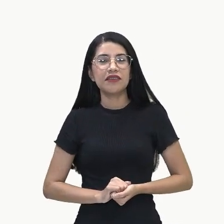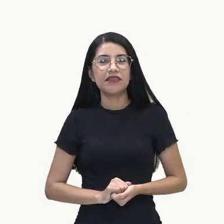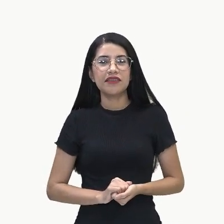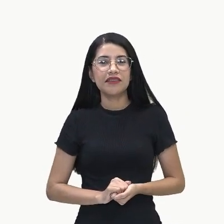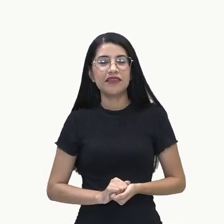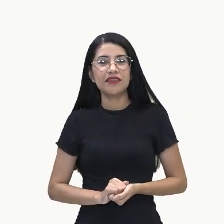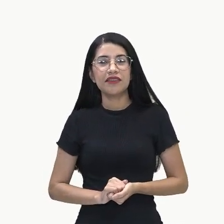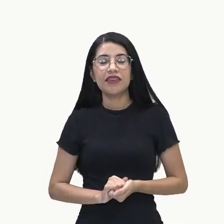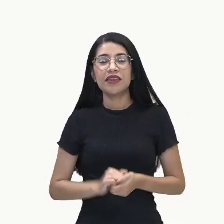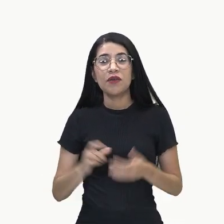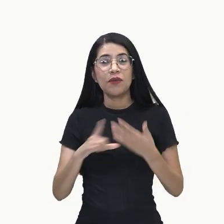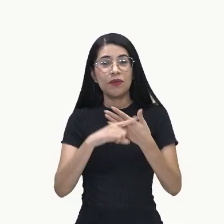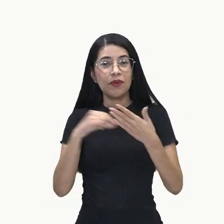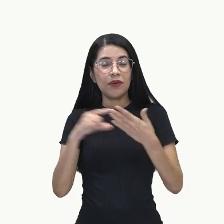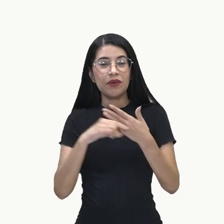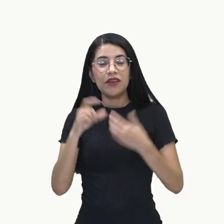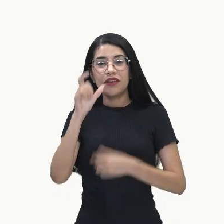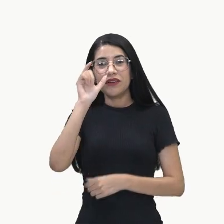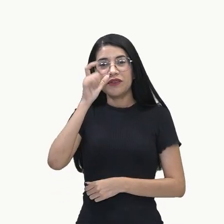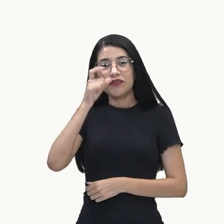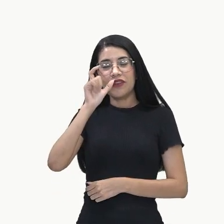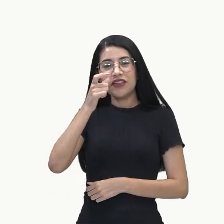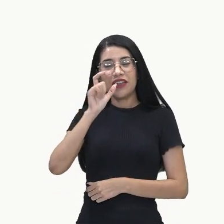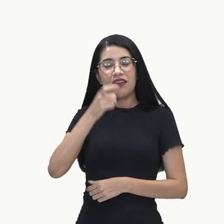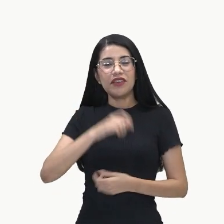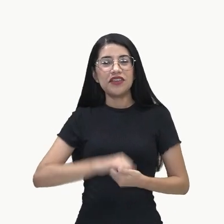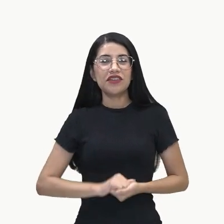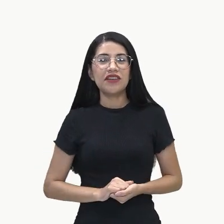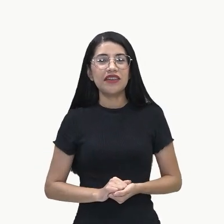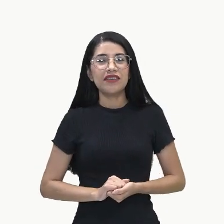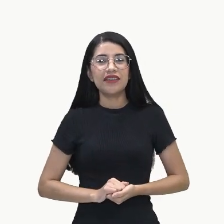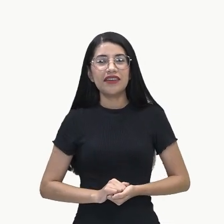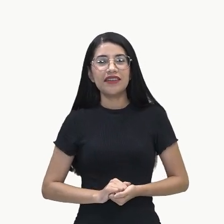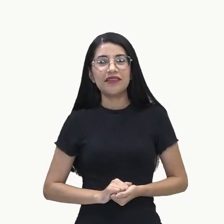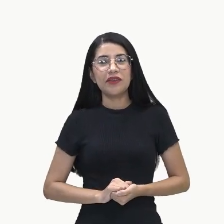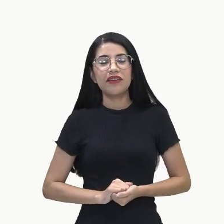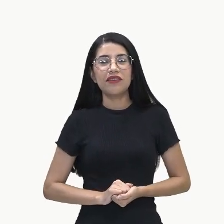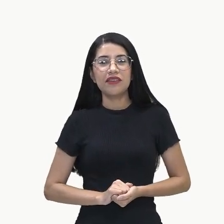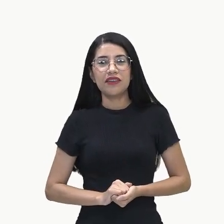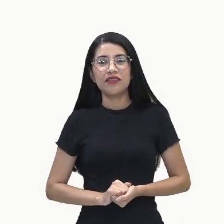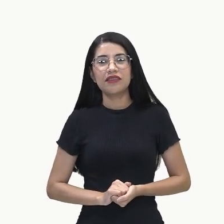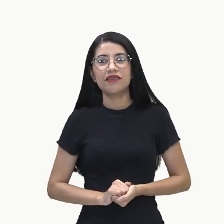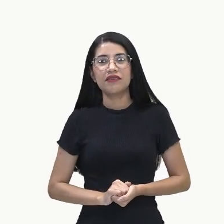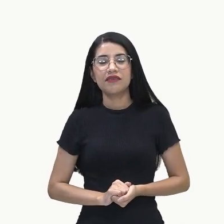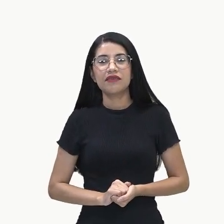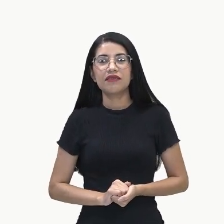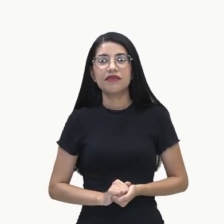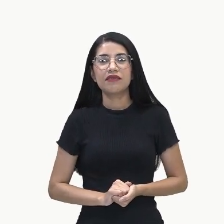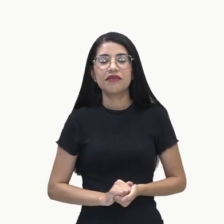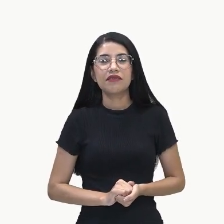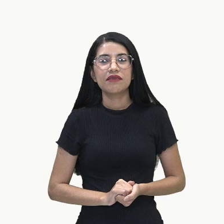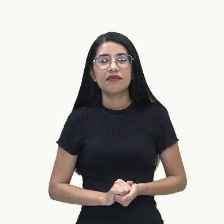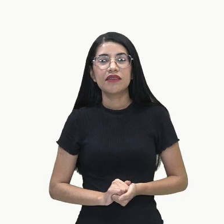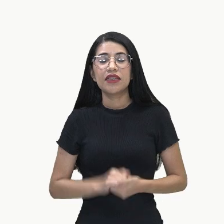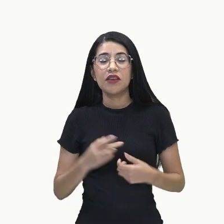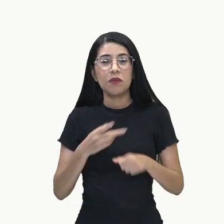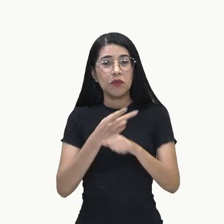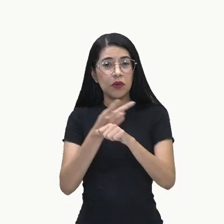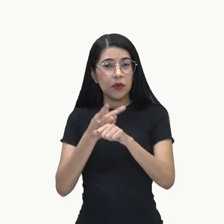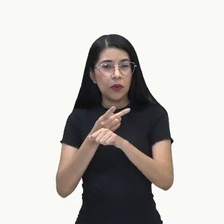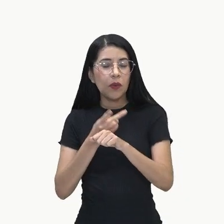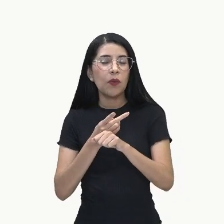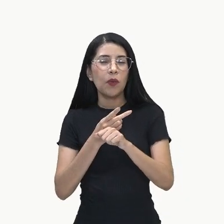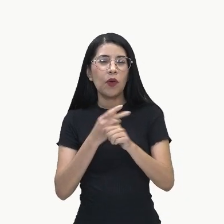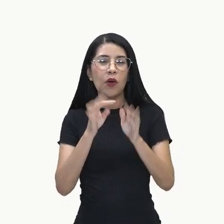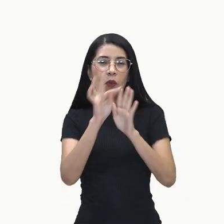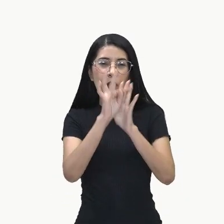do Método, lá a quarta parte, né? Um livro bem interessante aí para ser lido também. Procurem aí e deem uma lida